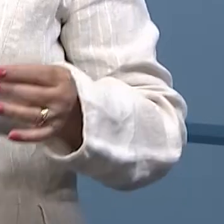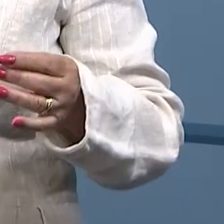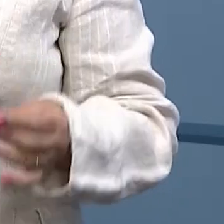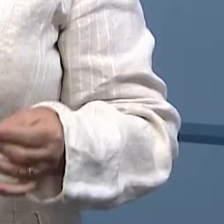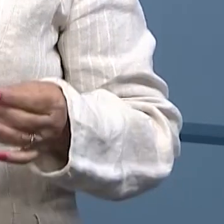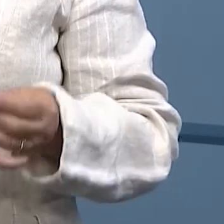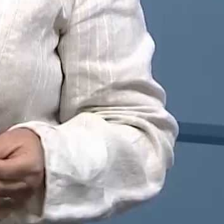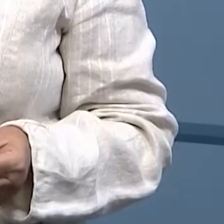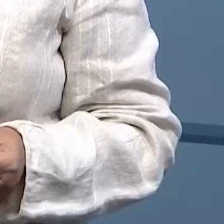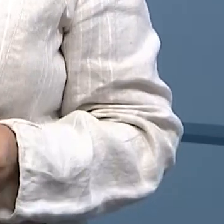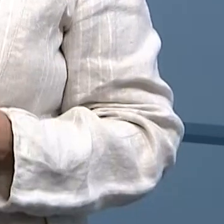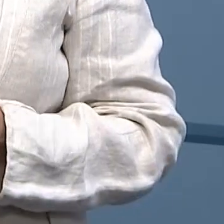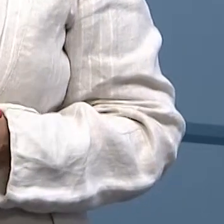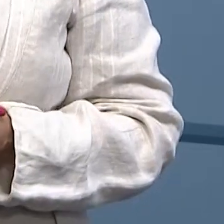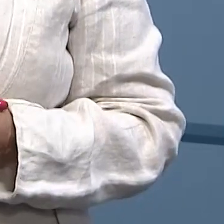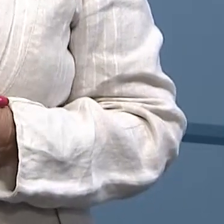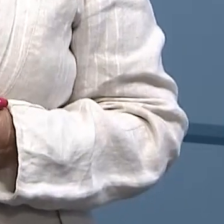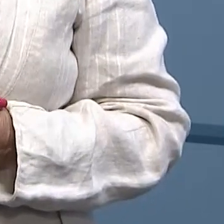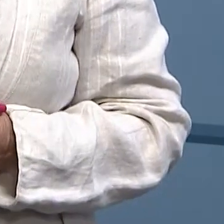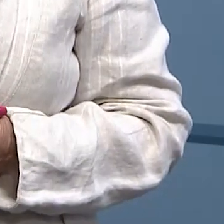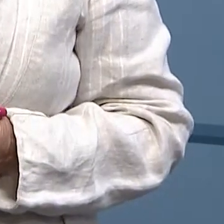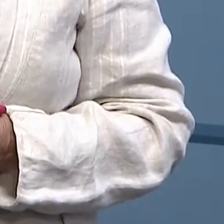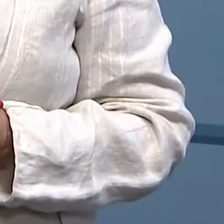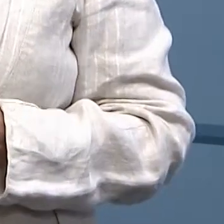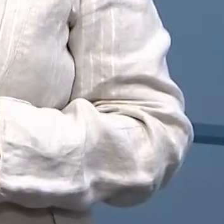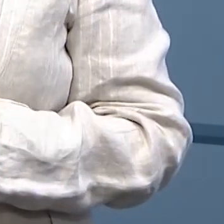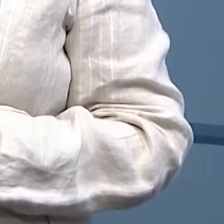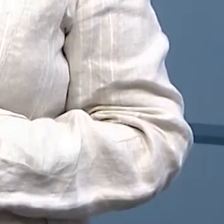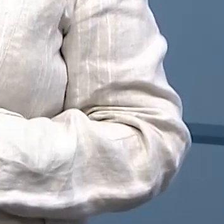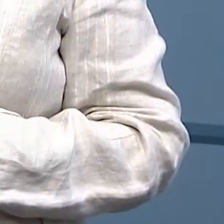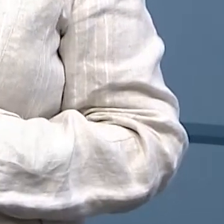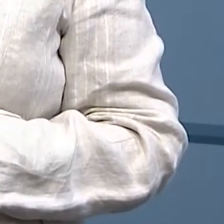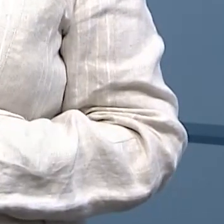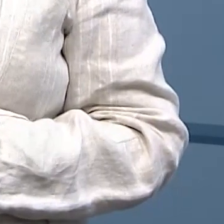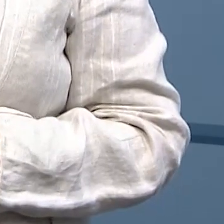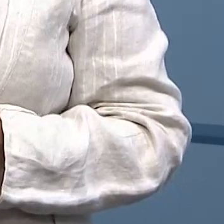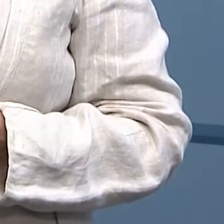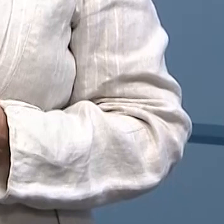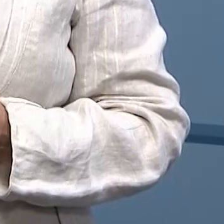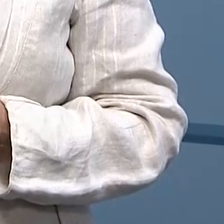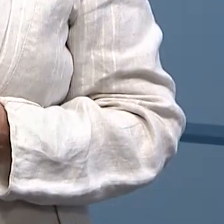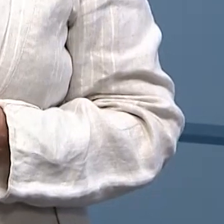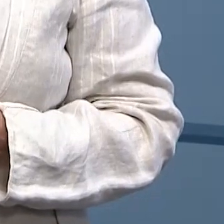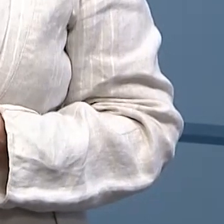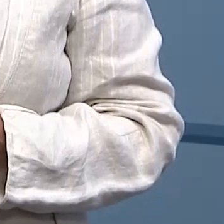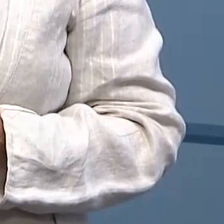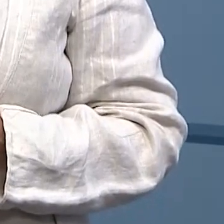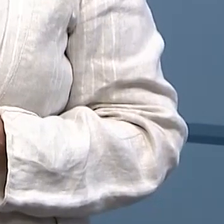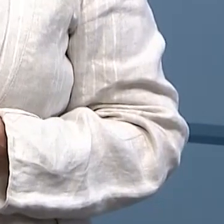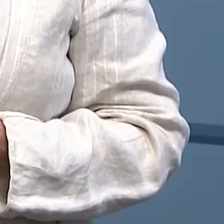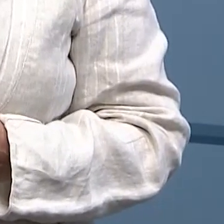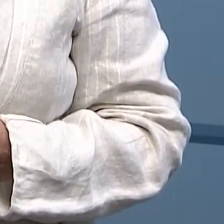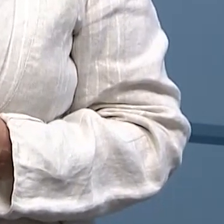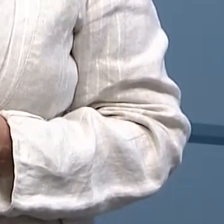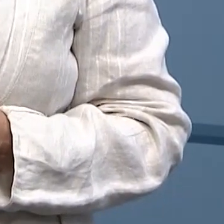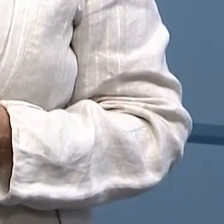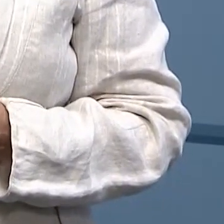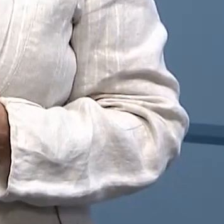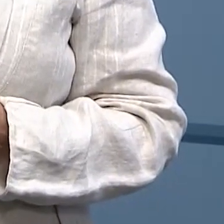um projeto de lei que visa instituir a Semana Estadual da Maternidade